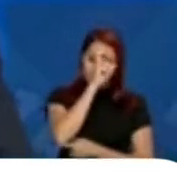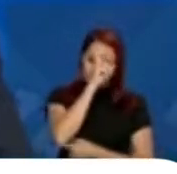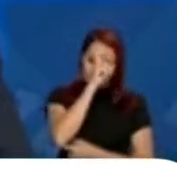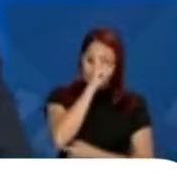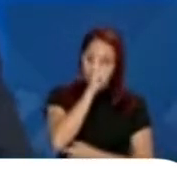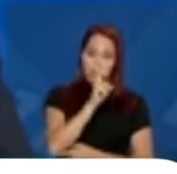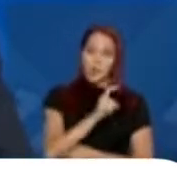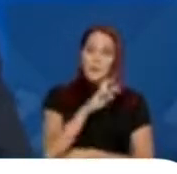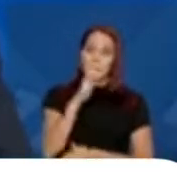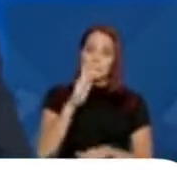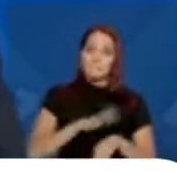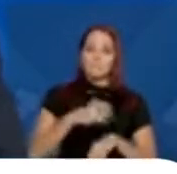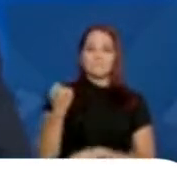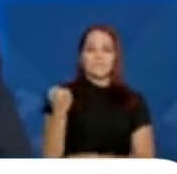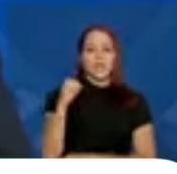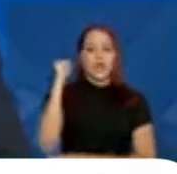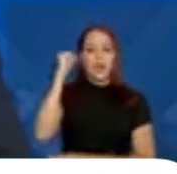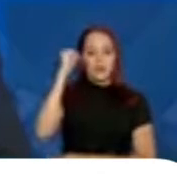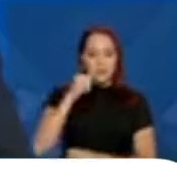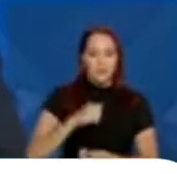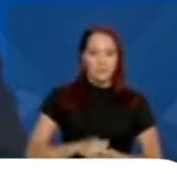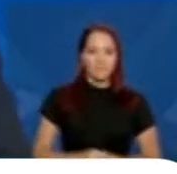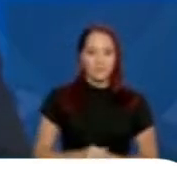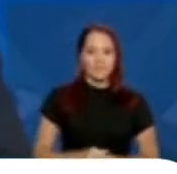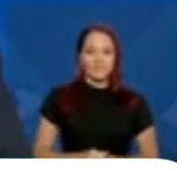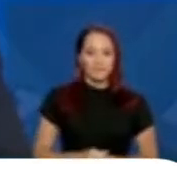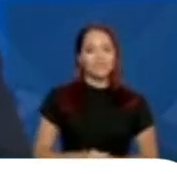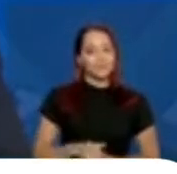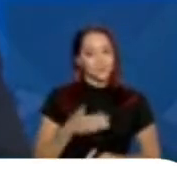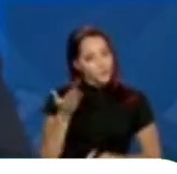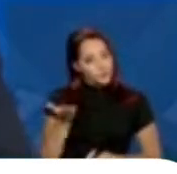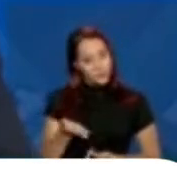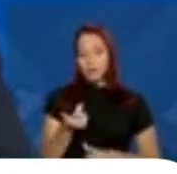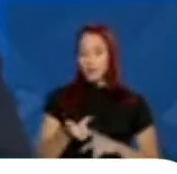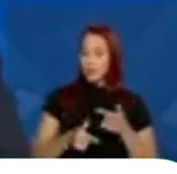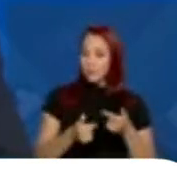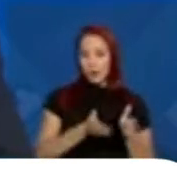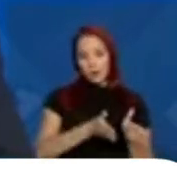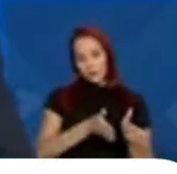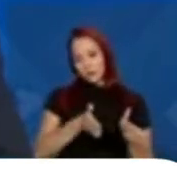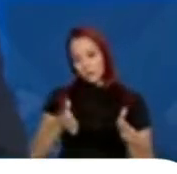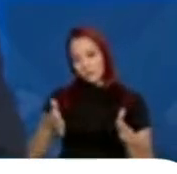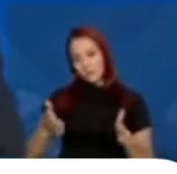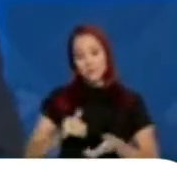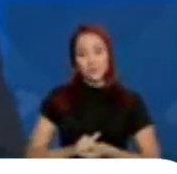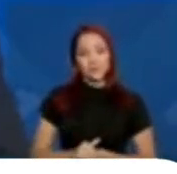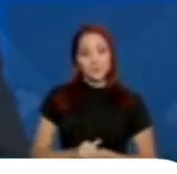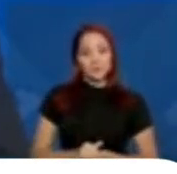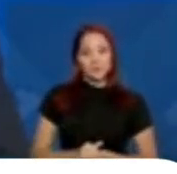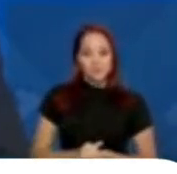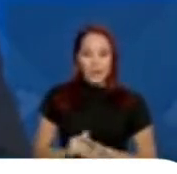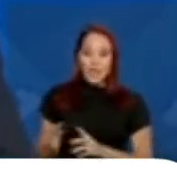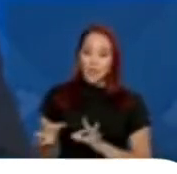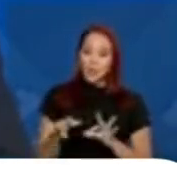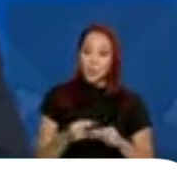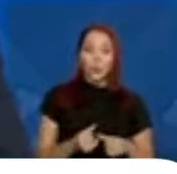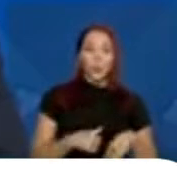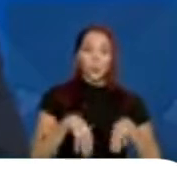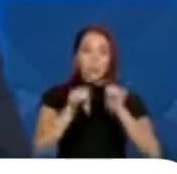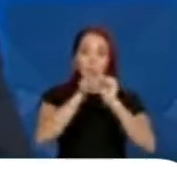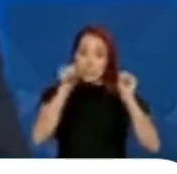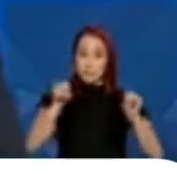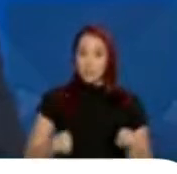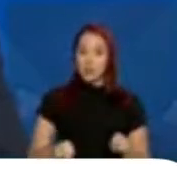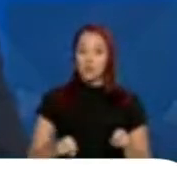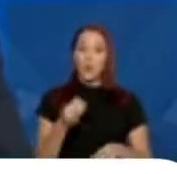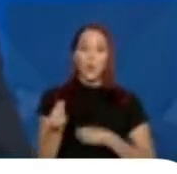alta gravidade, alta complexidade, desculpa. É assim que funciona. E todo esse sistema, ele está